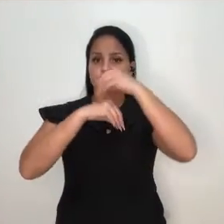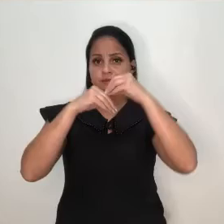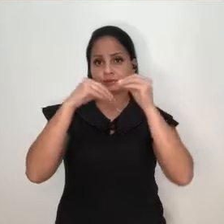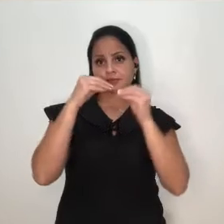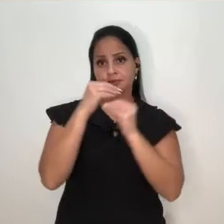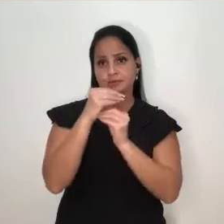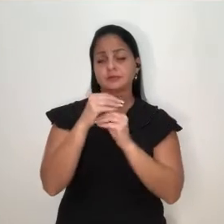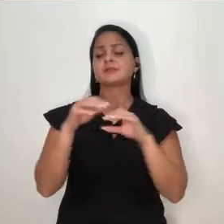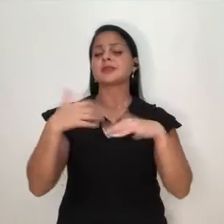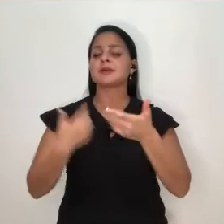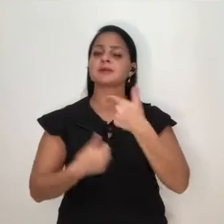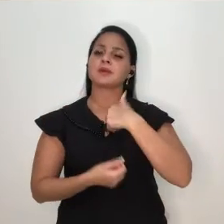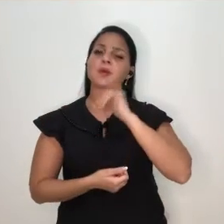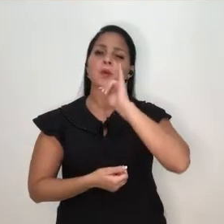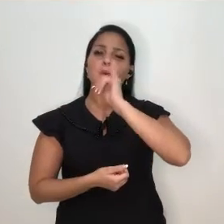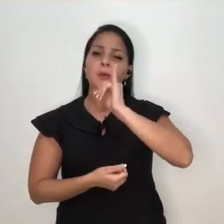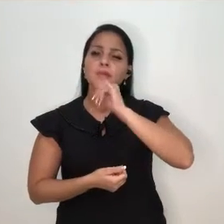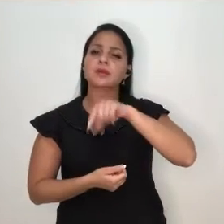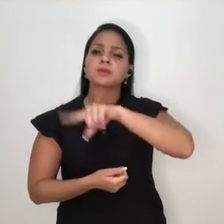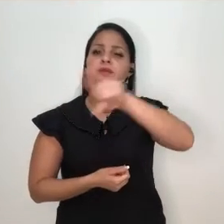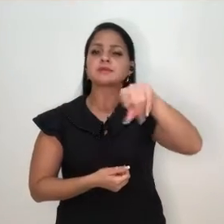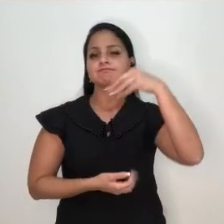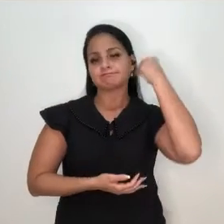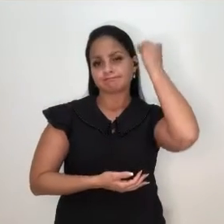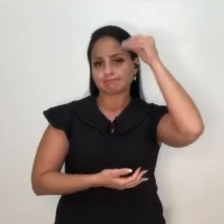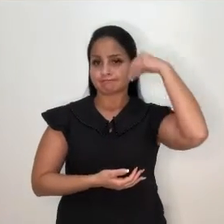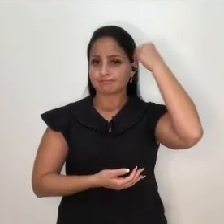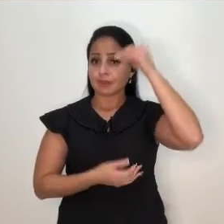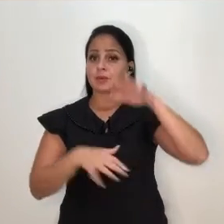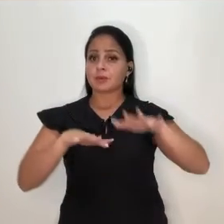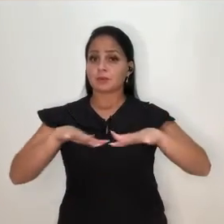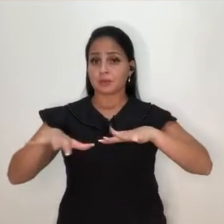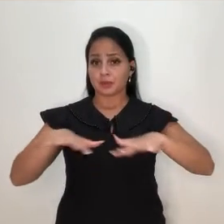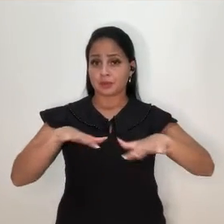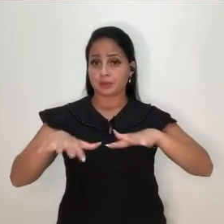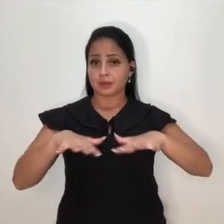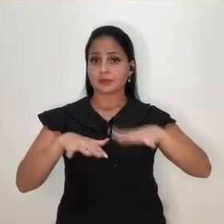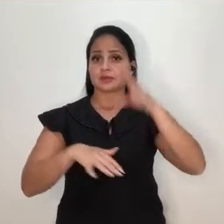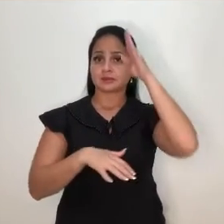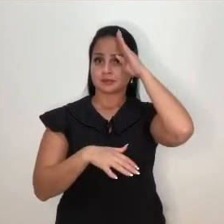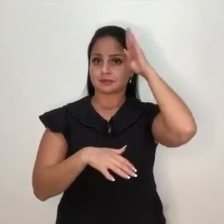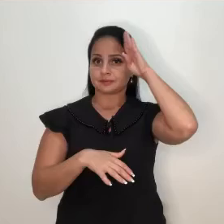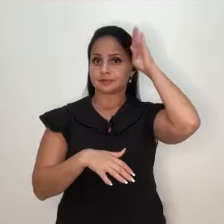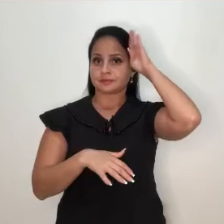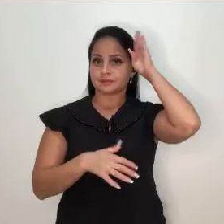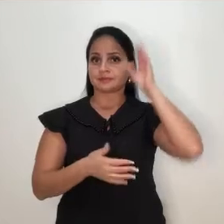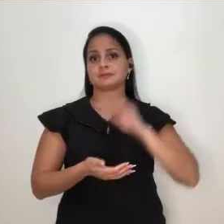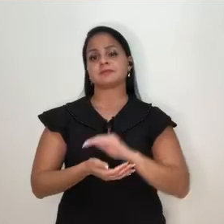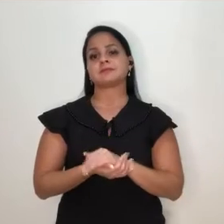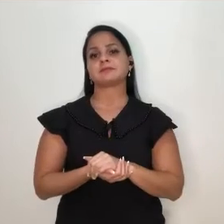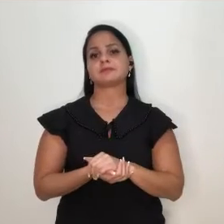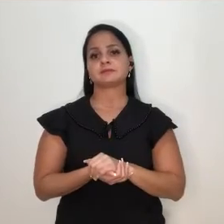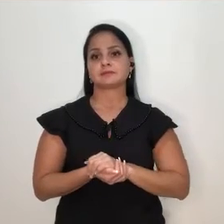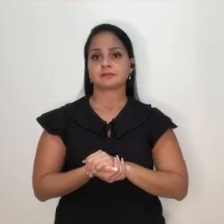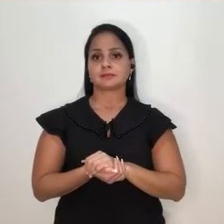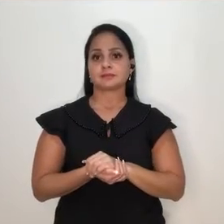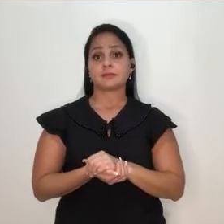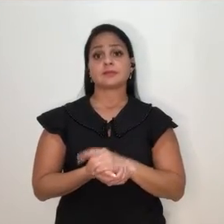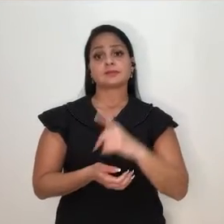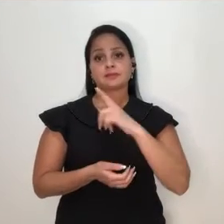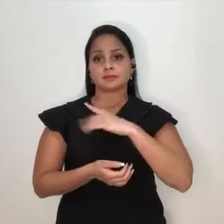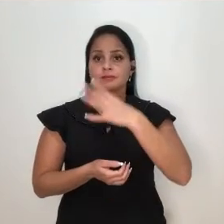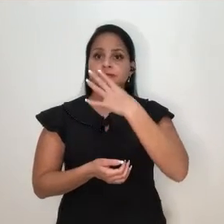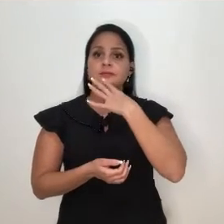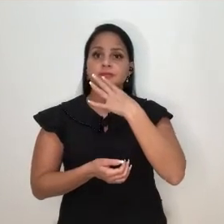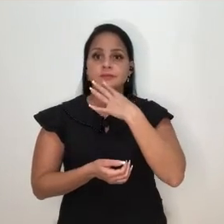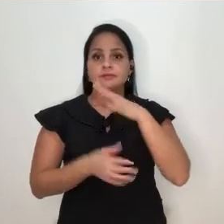UFG. Estou aqui para contar para vocês um pouquinho da minha experiência com mobilidade acadêmica. Eu tive